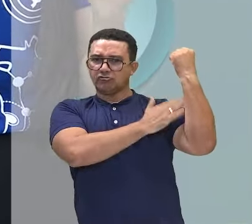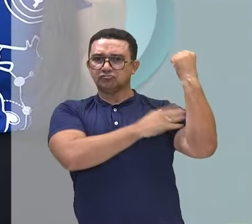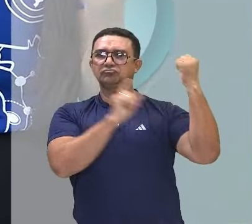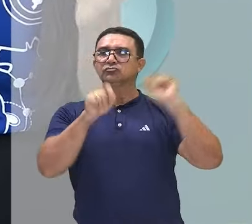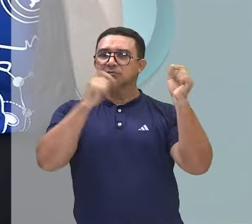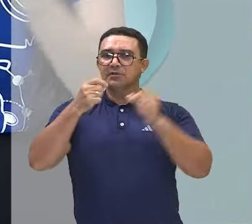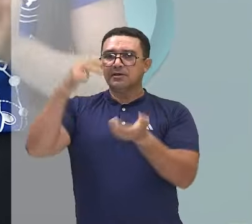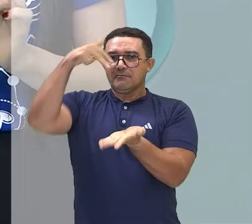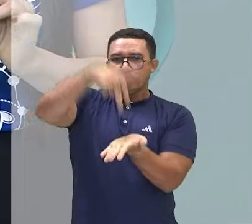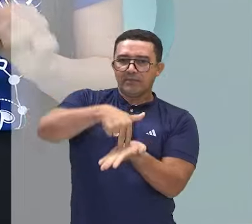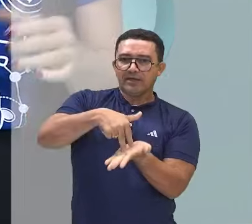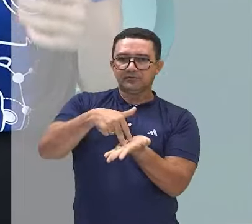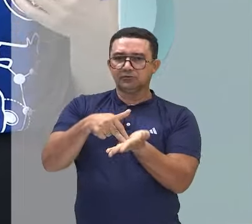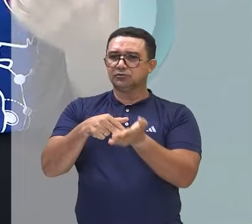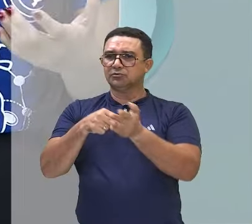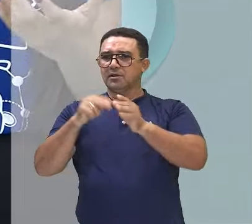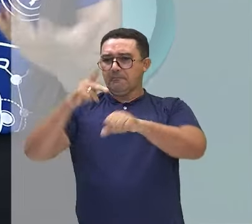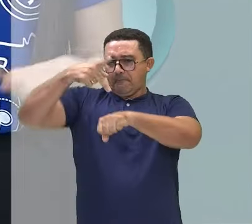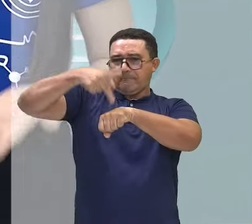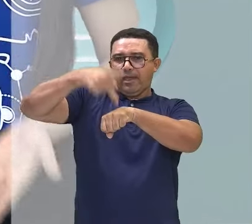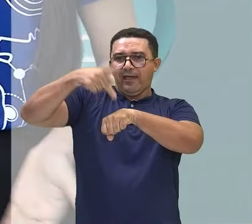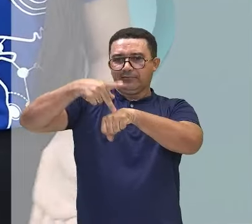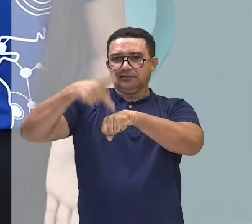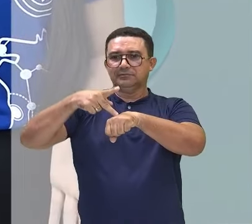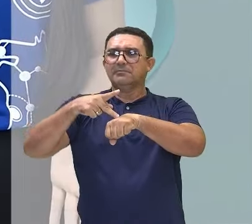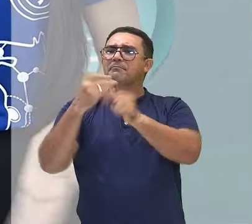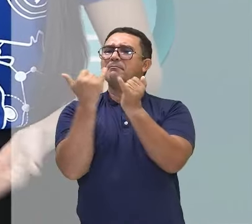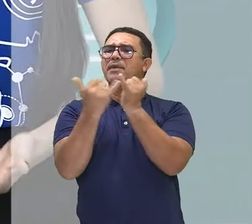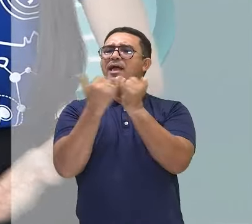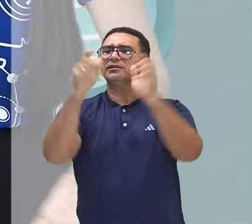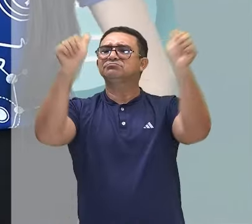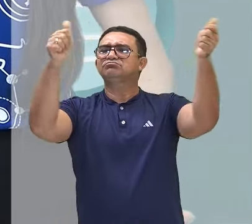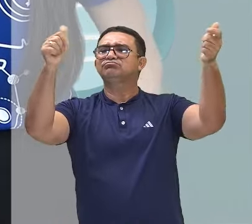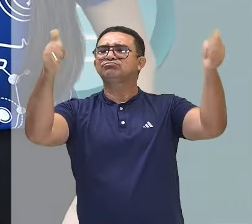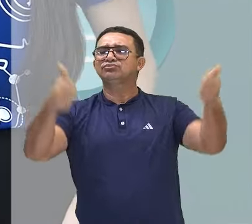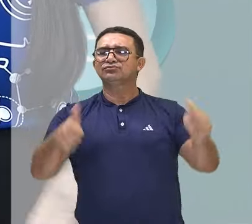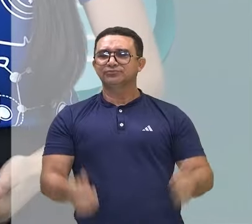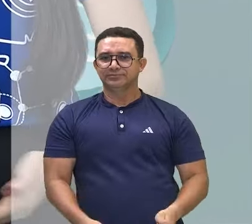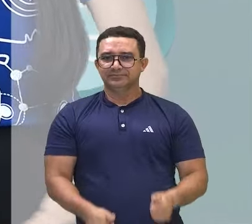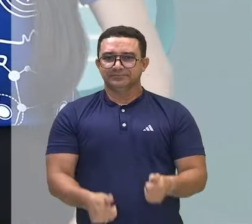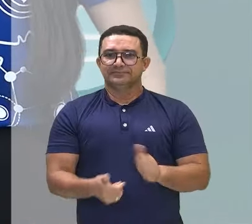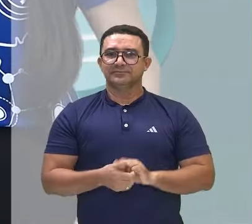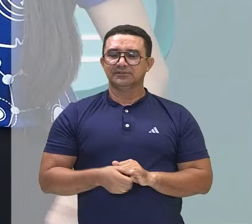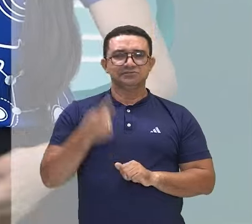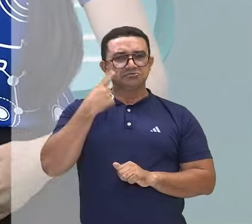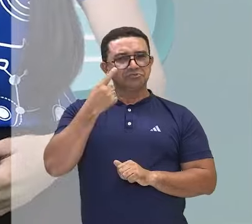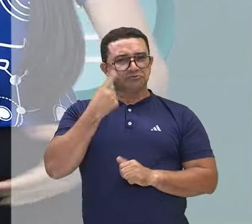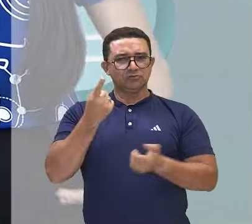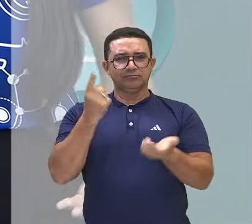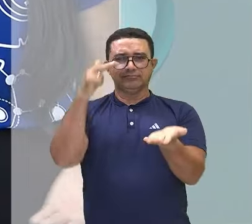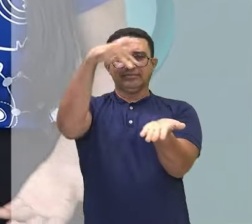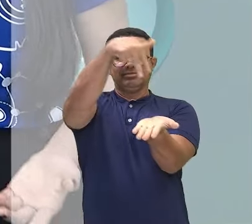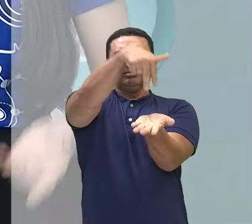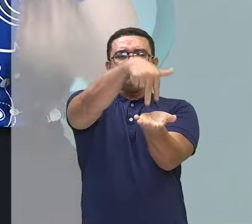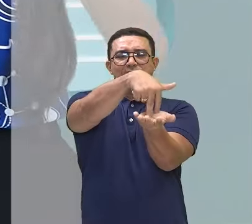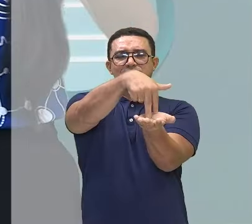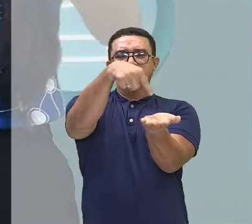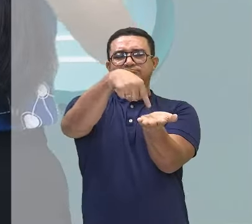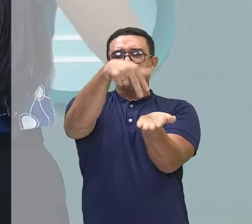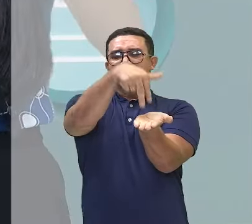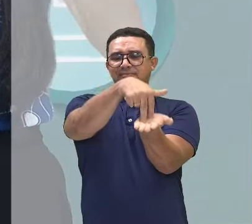num bloco de Carrara, que lhe serve de trono. Eu acho que vocês perceberam a deusa presente ali dentro de um elemento branco, não